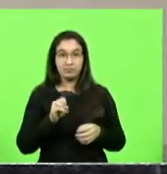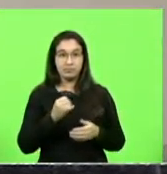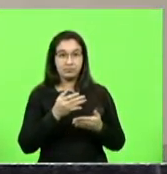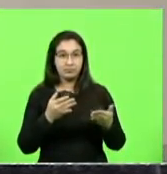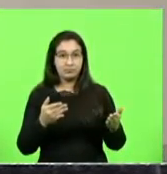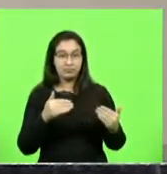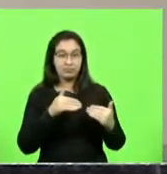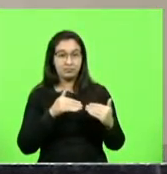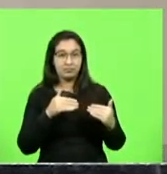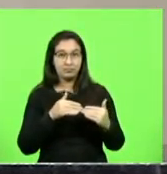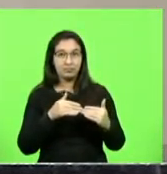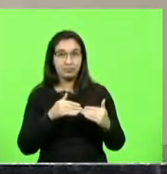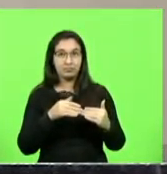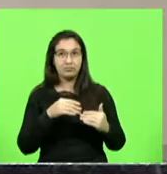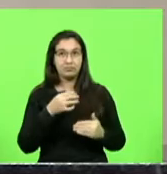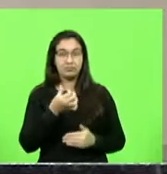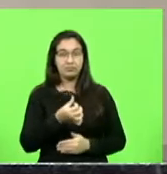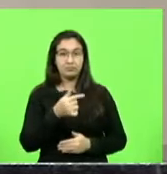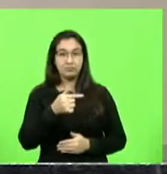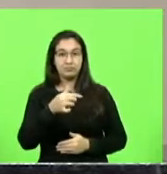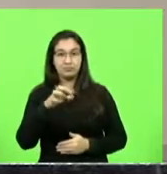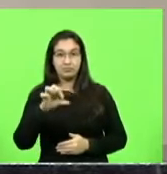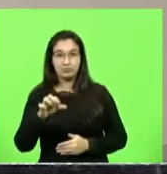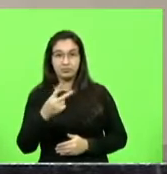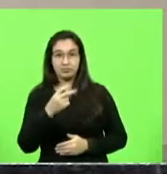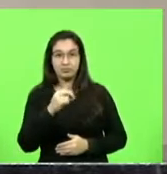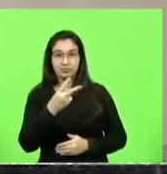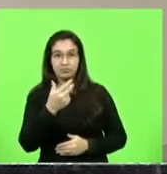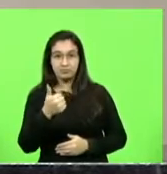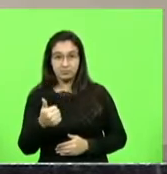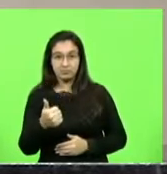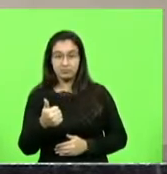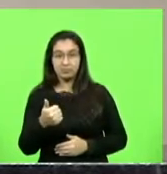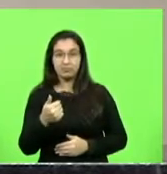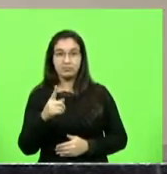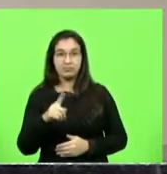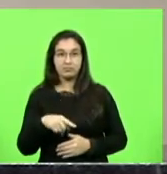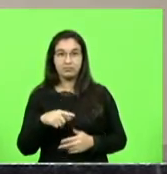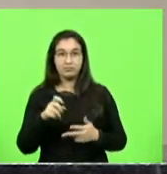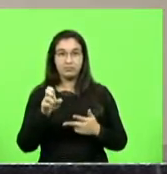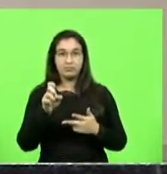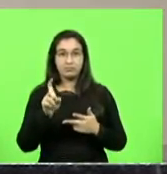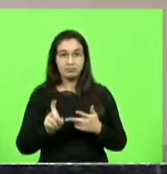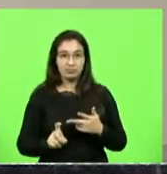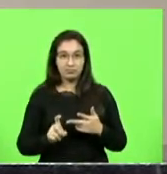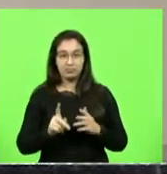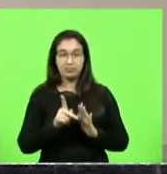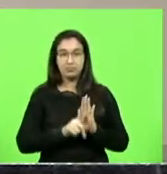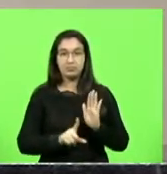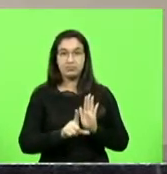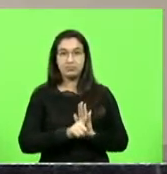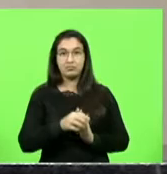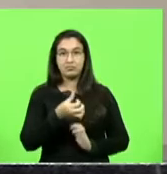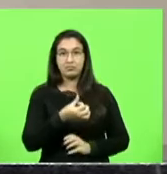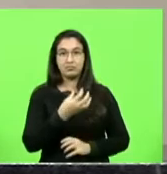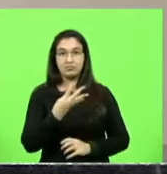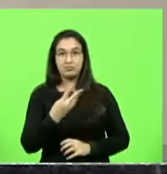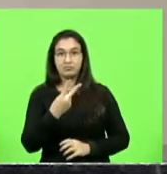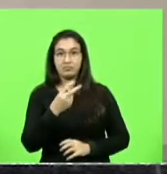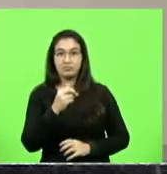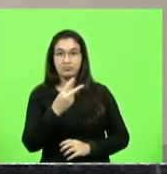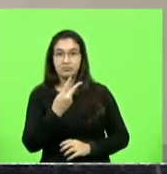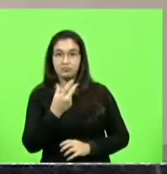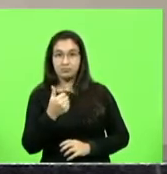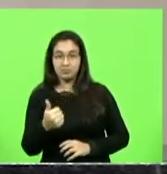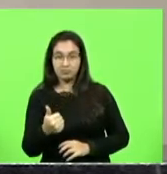veto 679/2021. Origem, o Executivo. Veto total ao PL 64/2021,